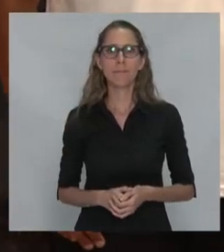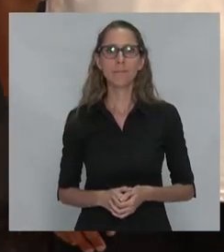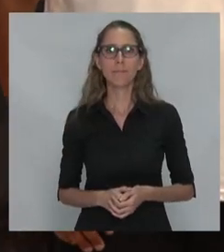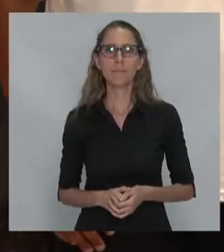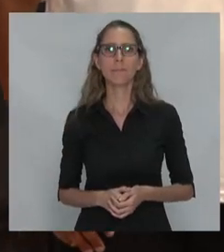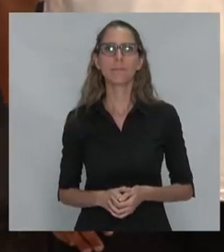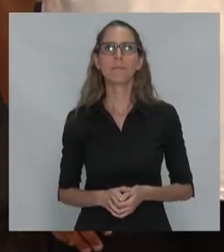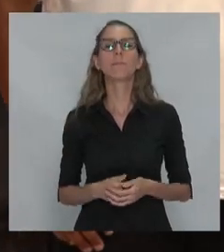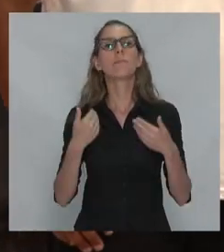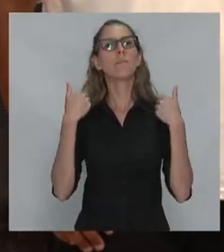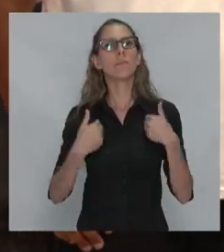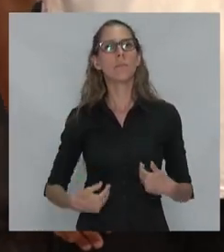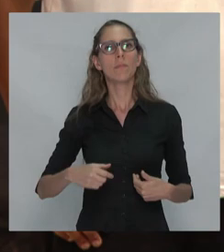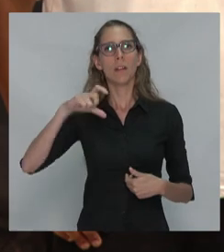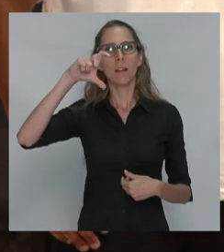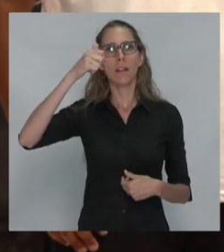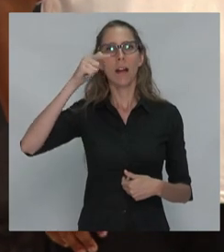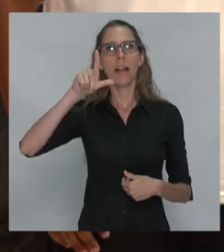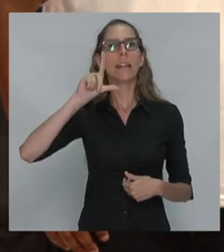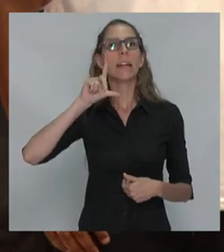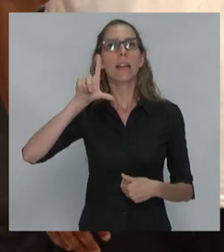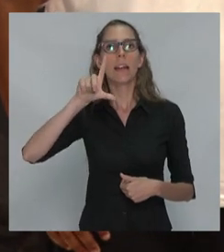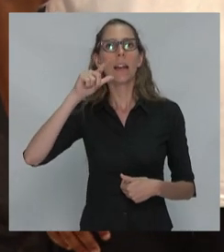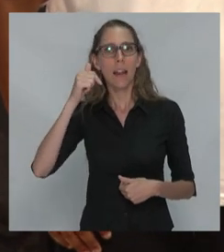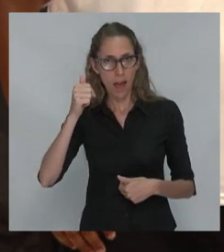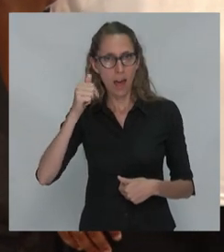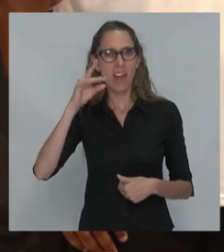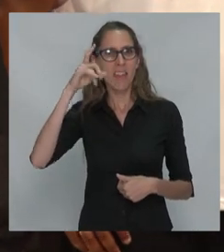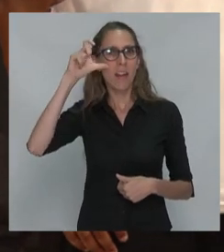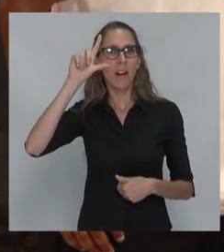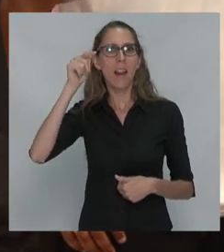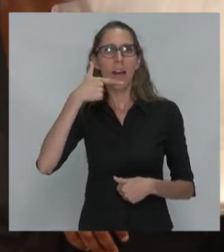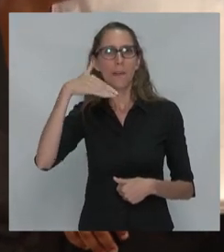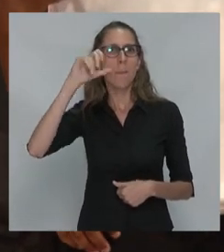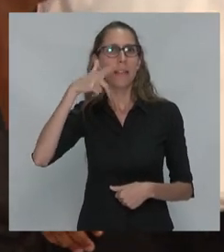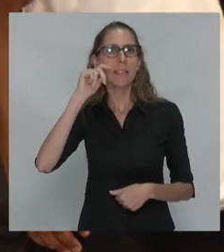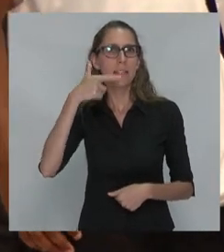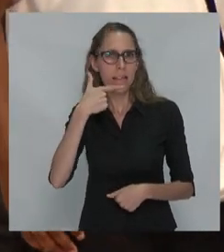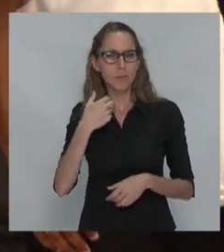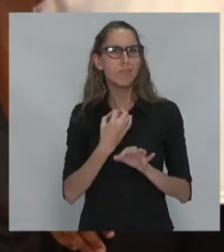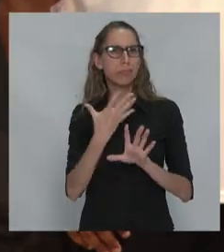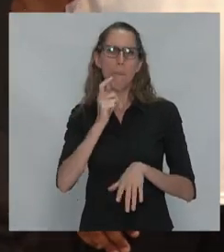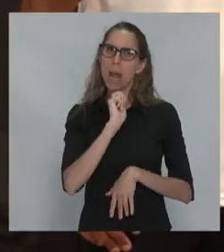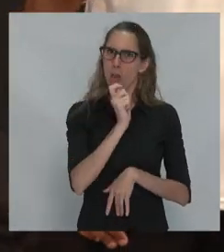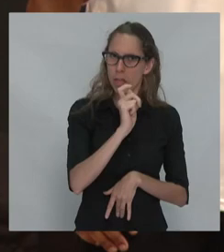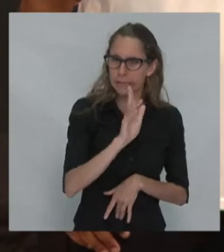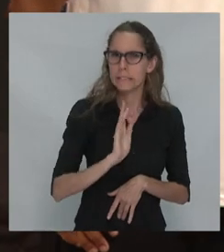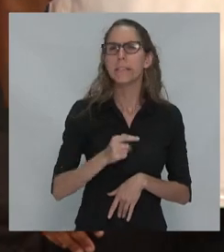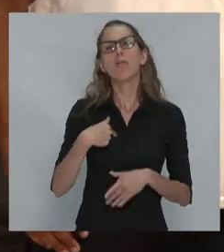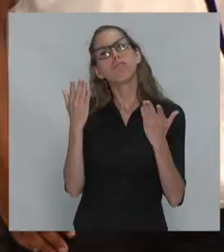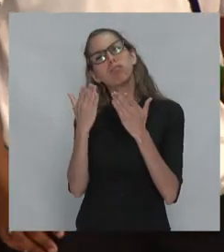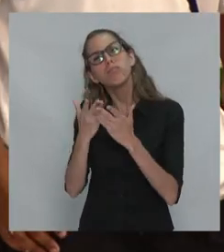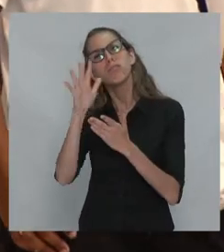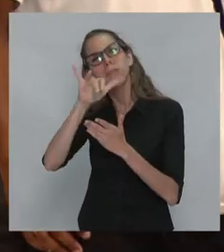Eu sou Kalila das Mercês, sou jornalista, doutorando em literatura da Universidade